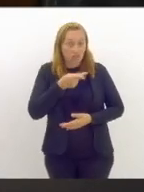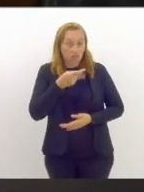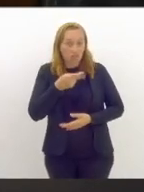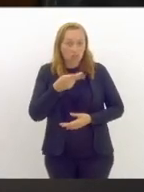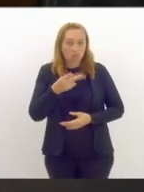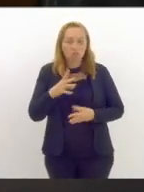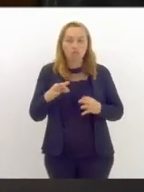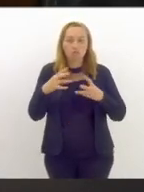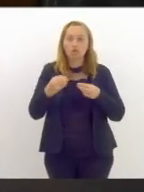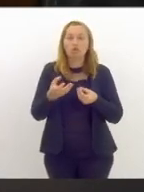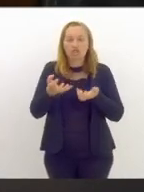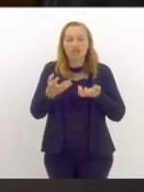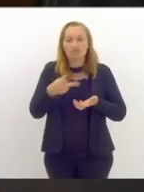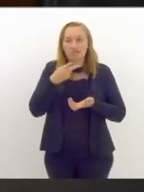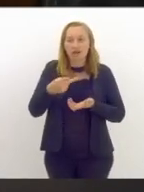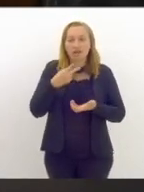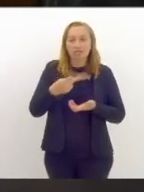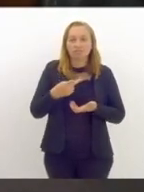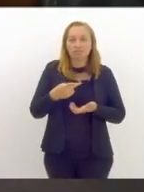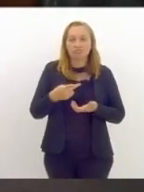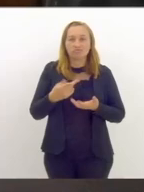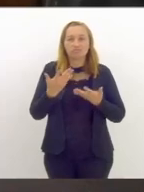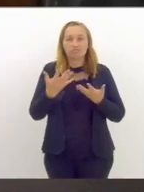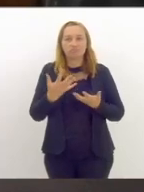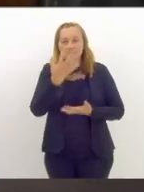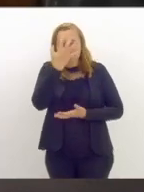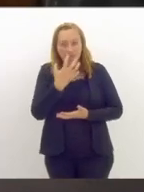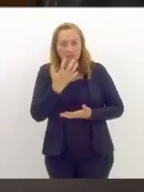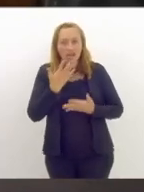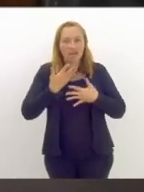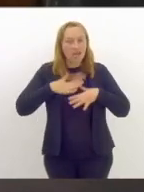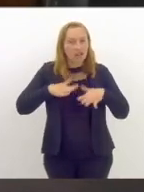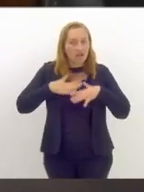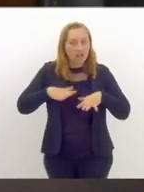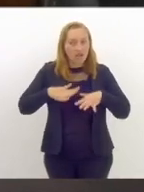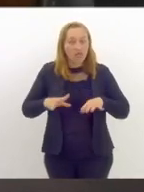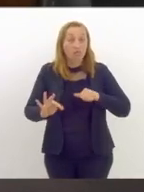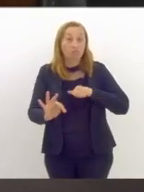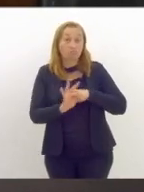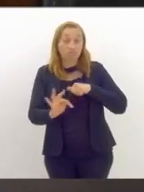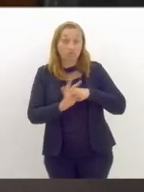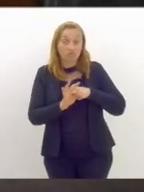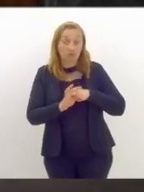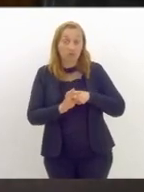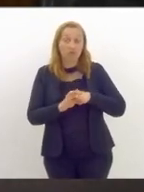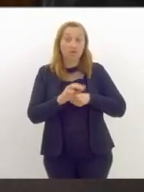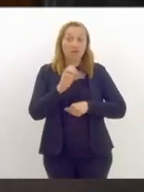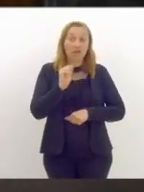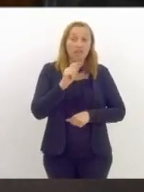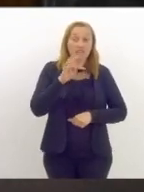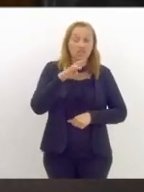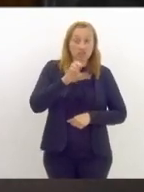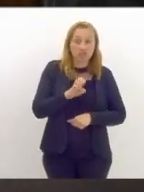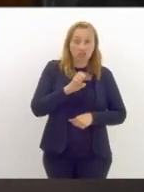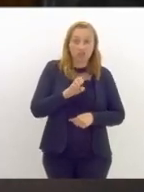queria falar aqui, que é a serenidade, a tranquilidade e a técnica que o Alexandre trouxe para a Secretaria de Estado de Saúde